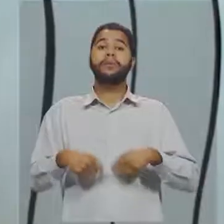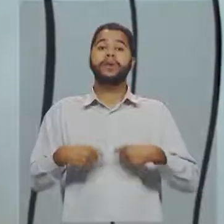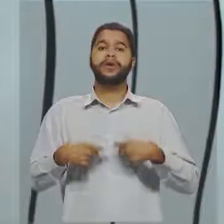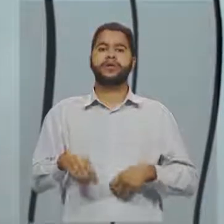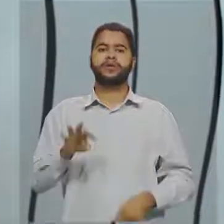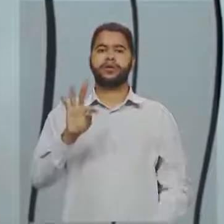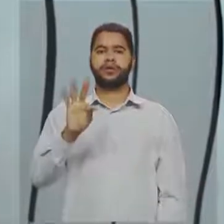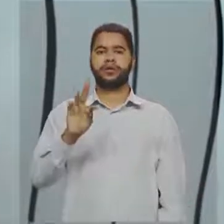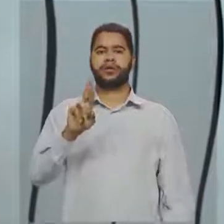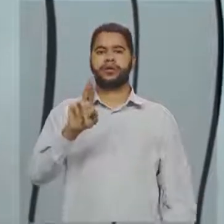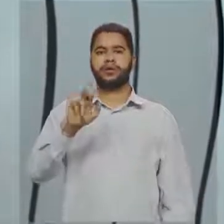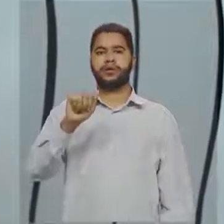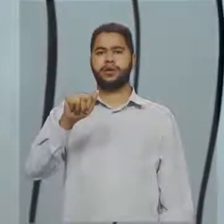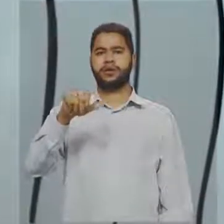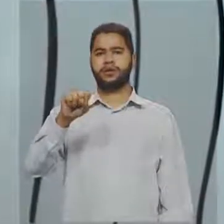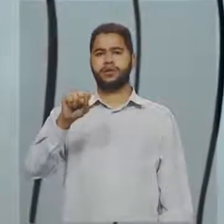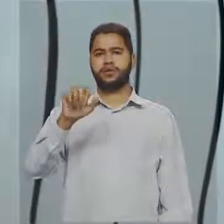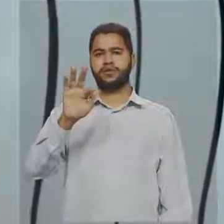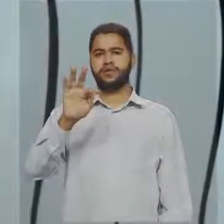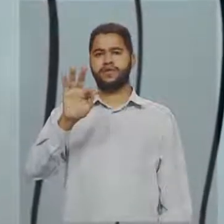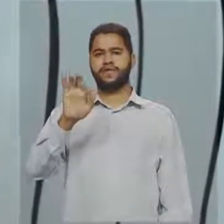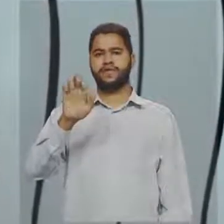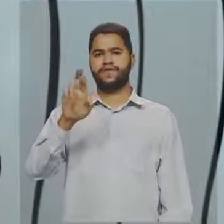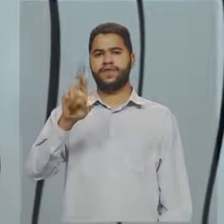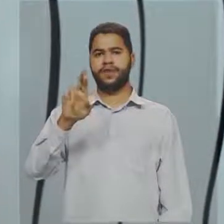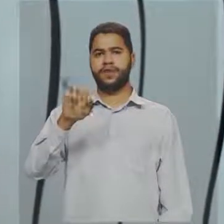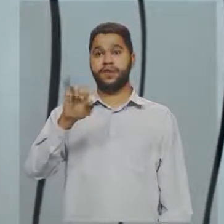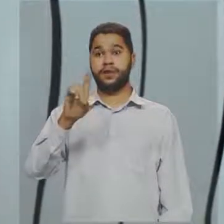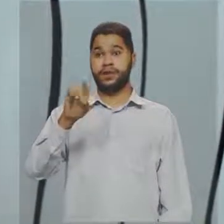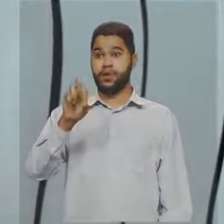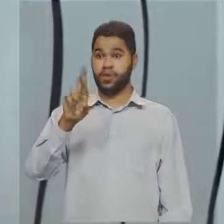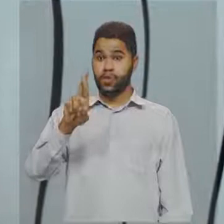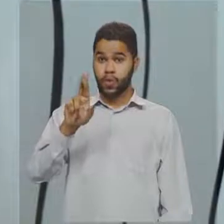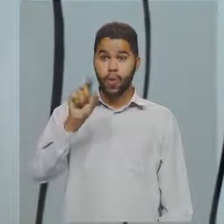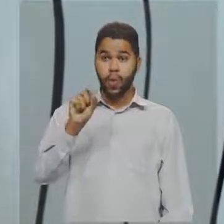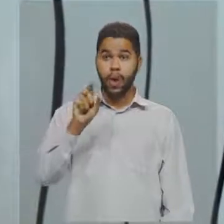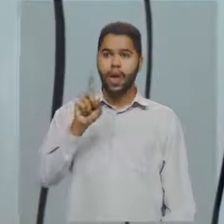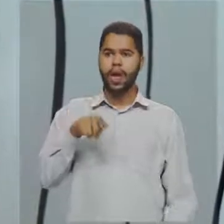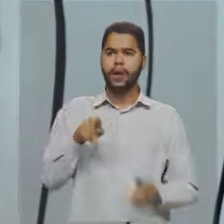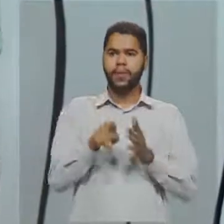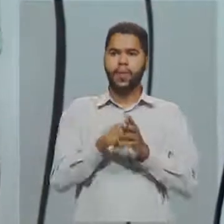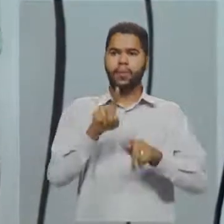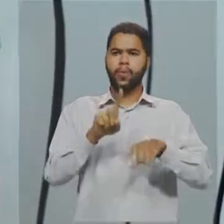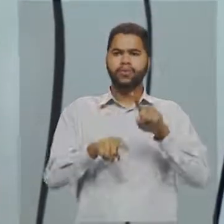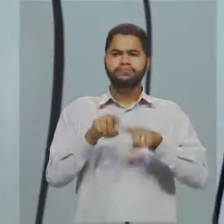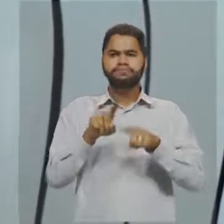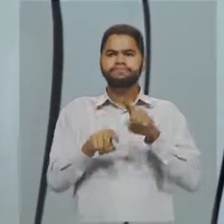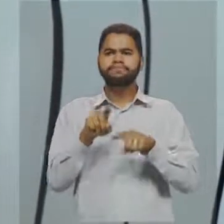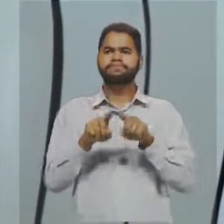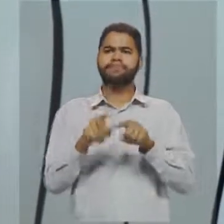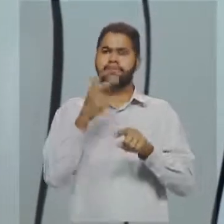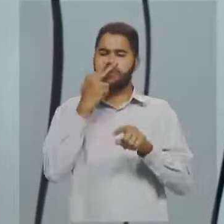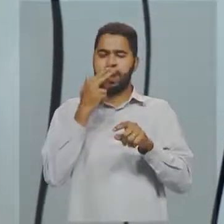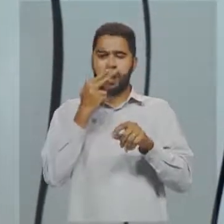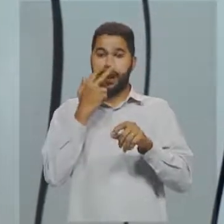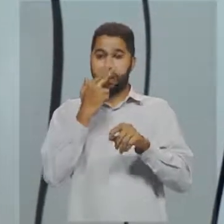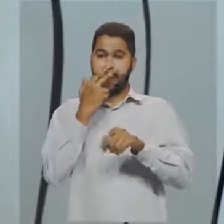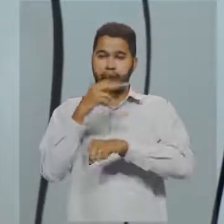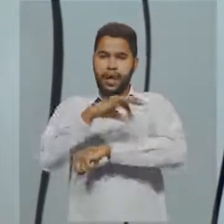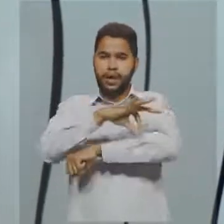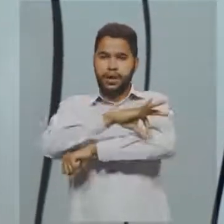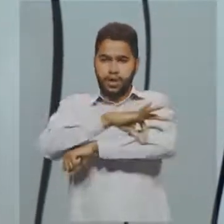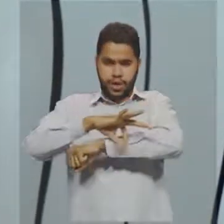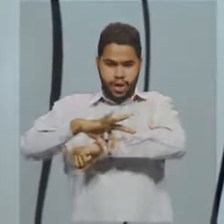transferidor, né? O transferidor é um instrumento, né? Como se é uma régua para